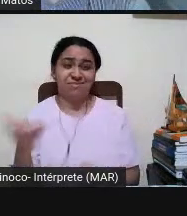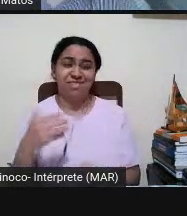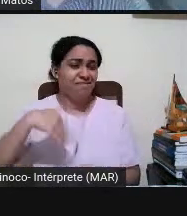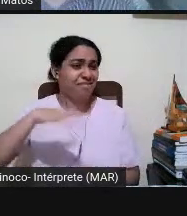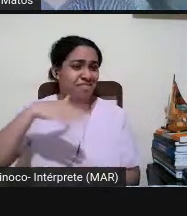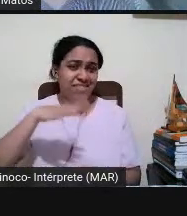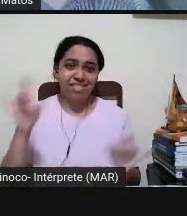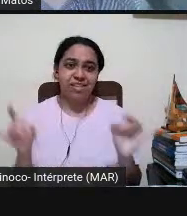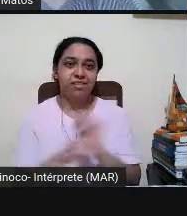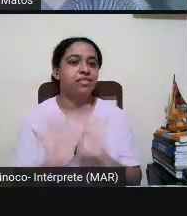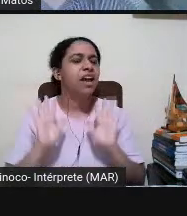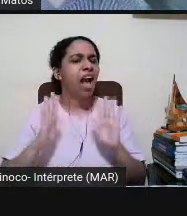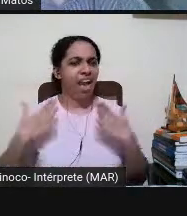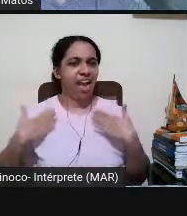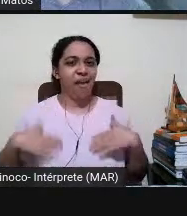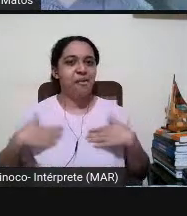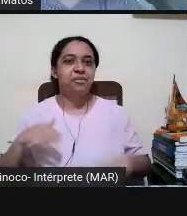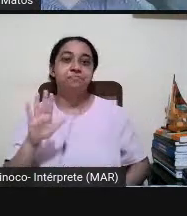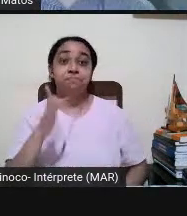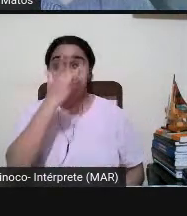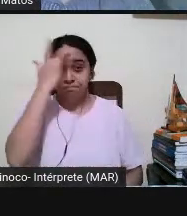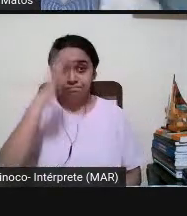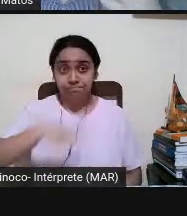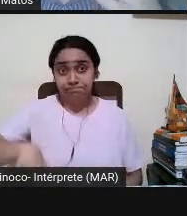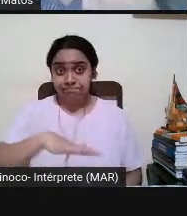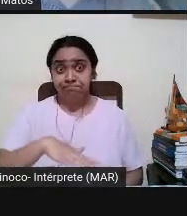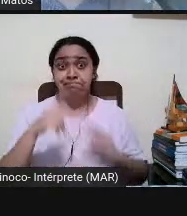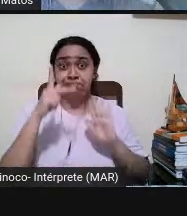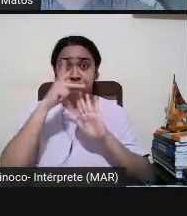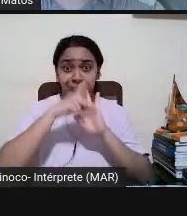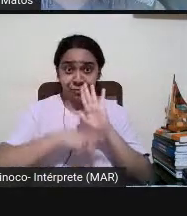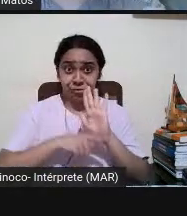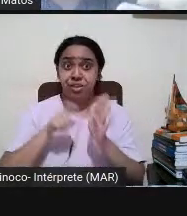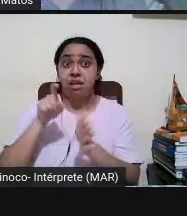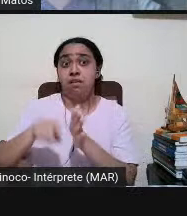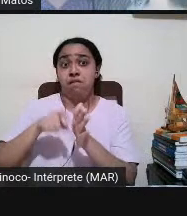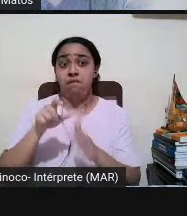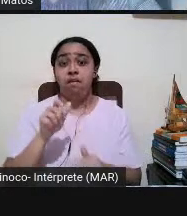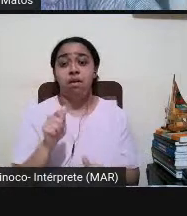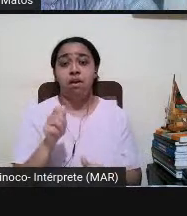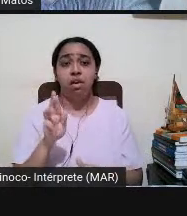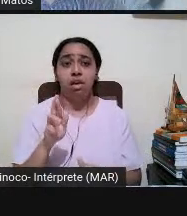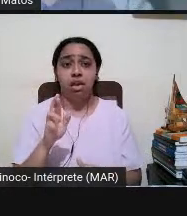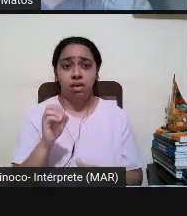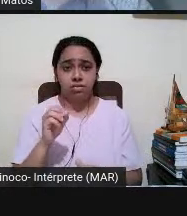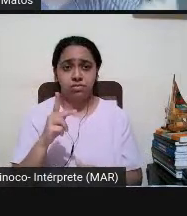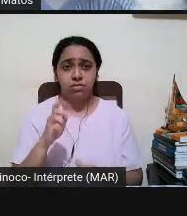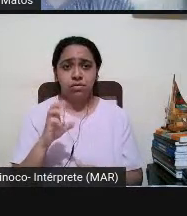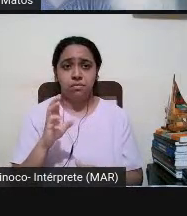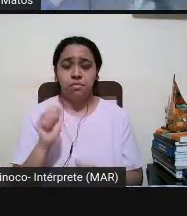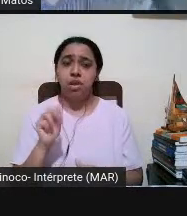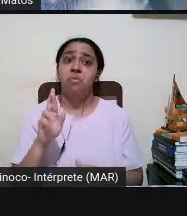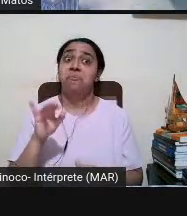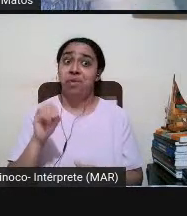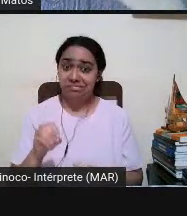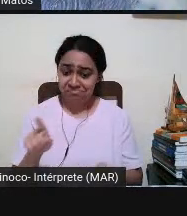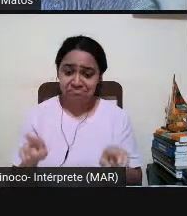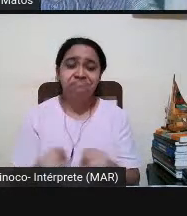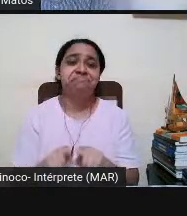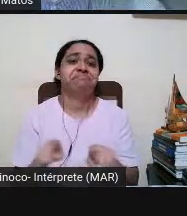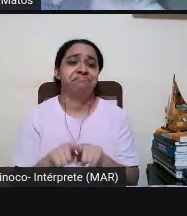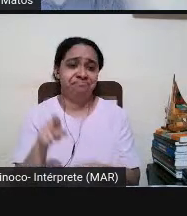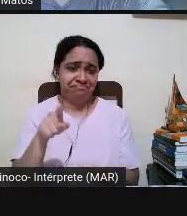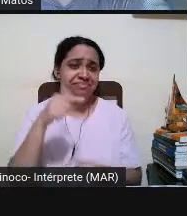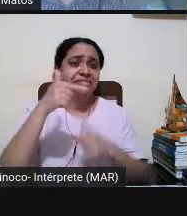mas pessoal projetos agropecuários Por incrível que pareça também está no rol de atividades